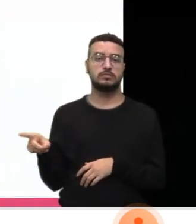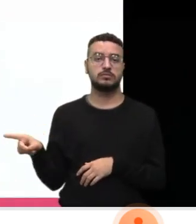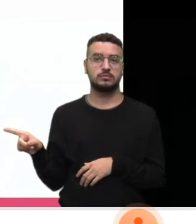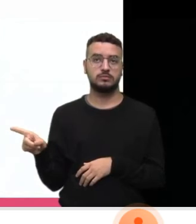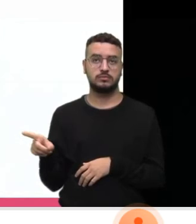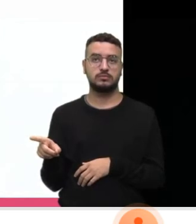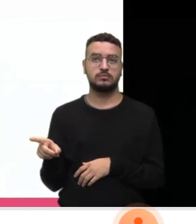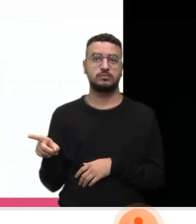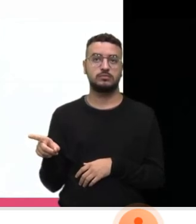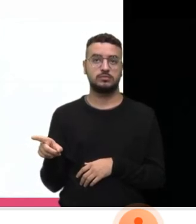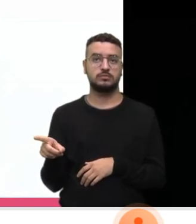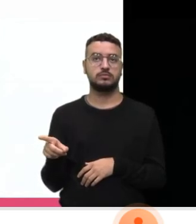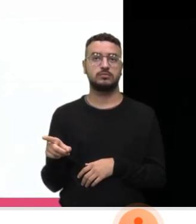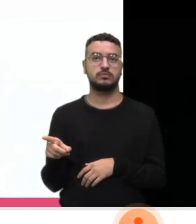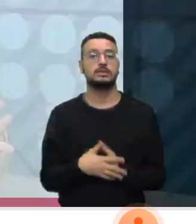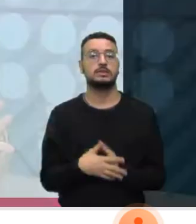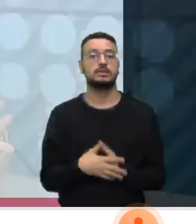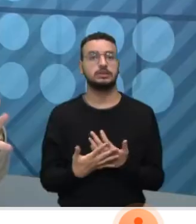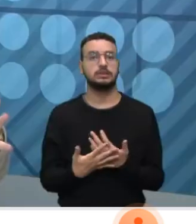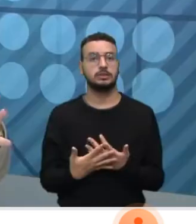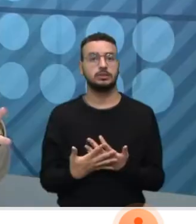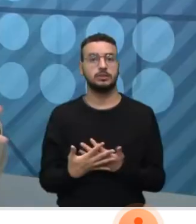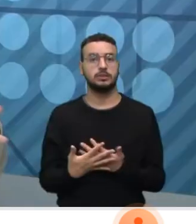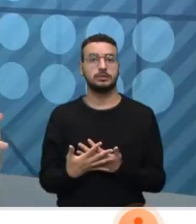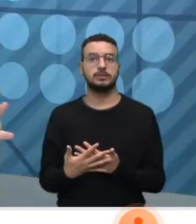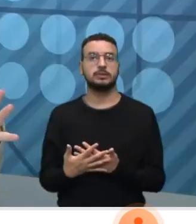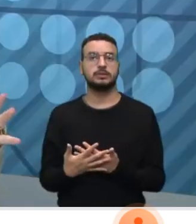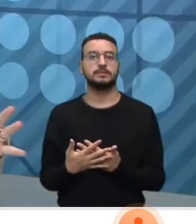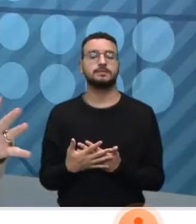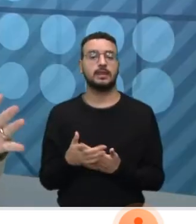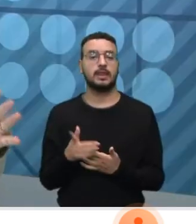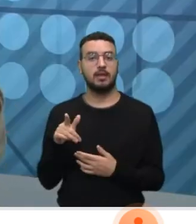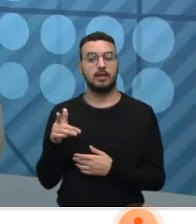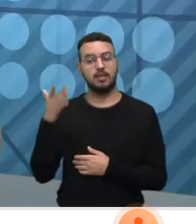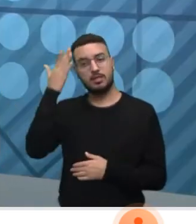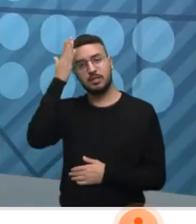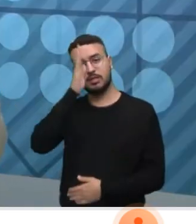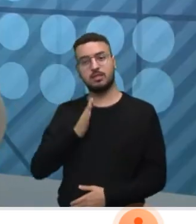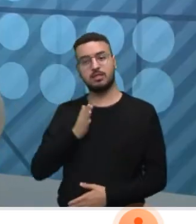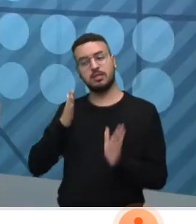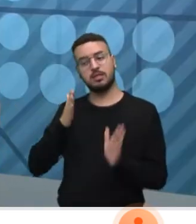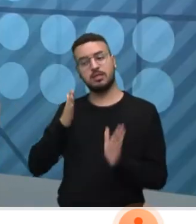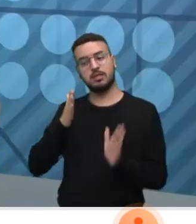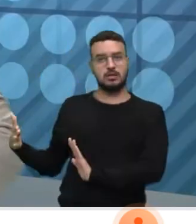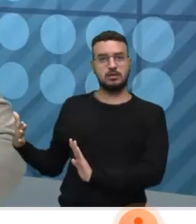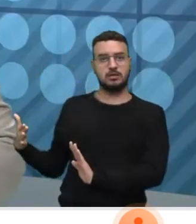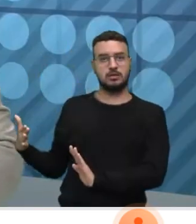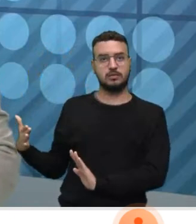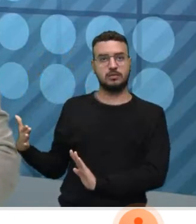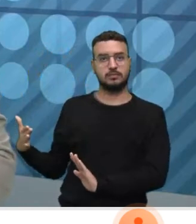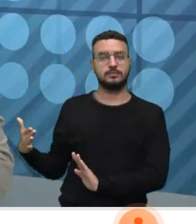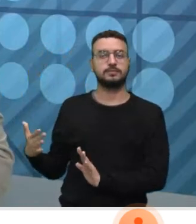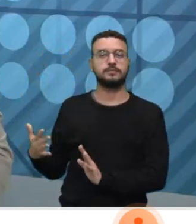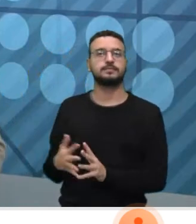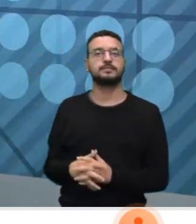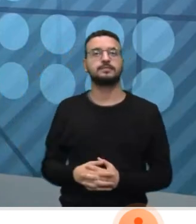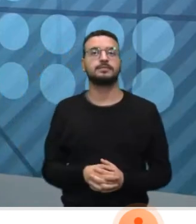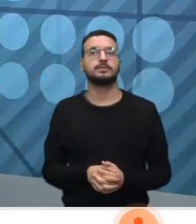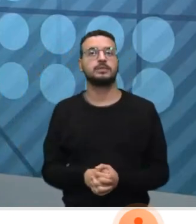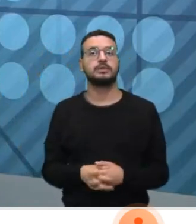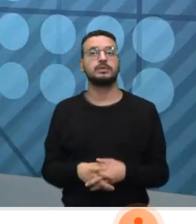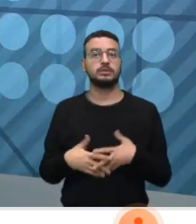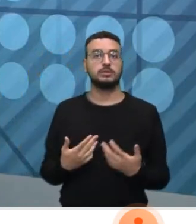terceira pessoa, ela vai estar na minha lateral, né? Então, primeira, segunda e a terceira pessoa.